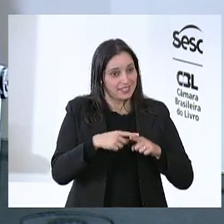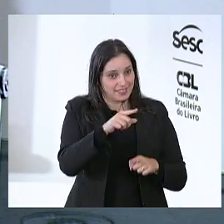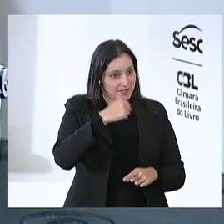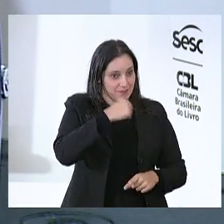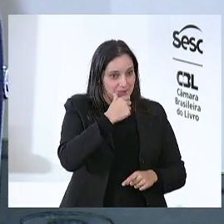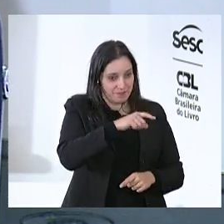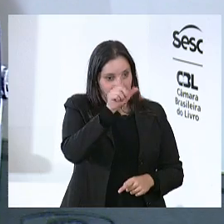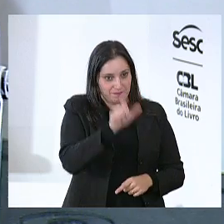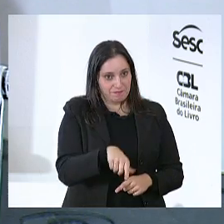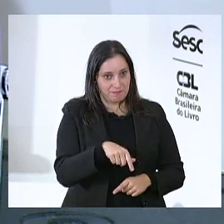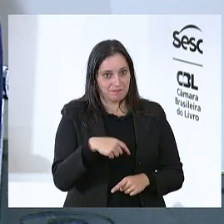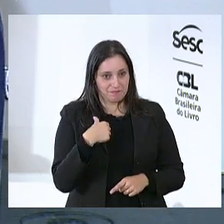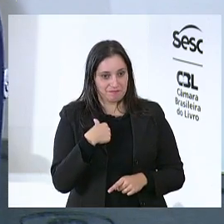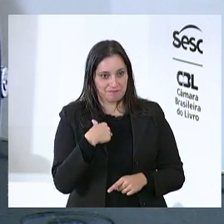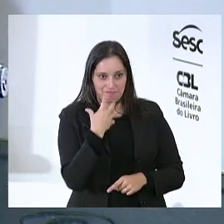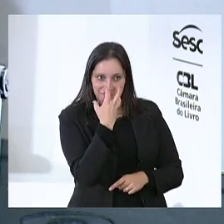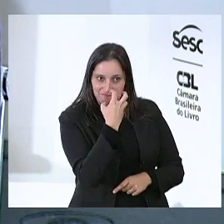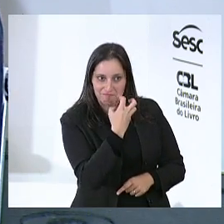enfim.